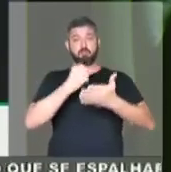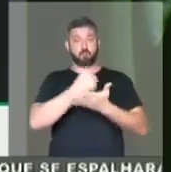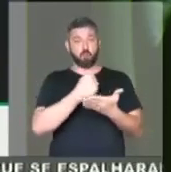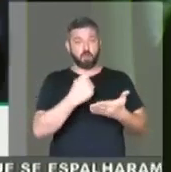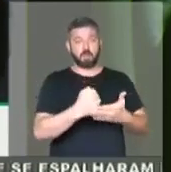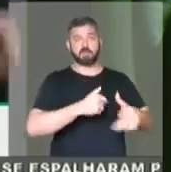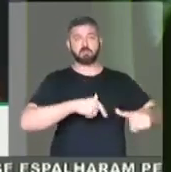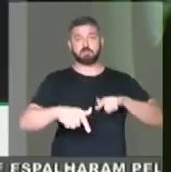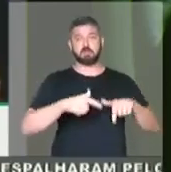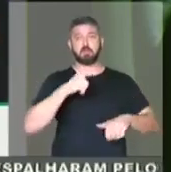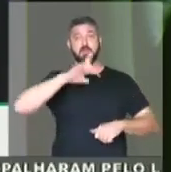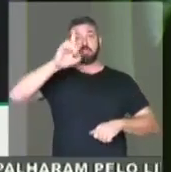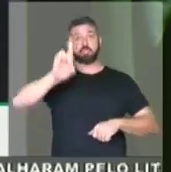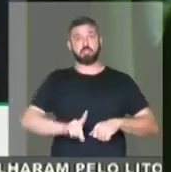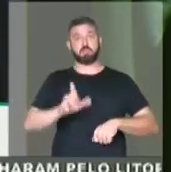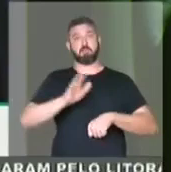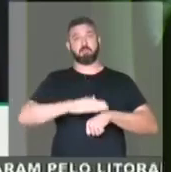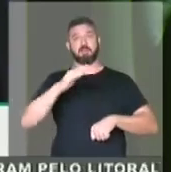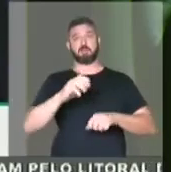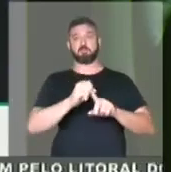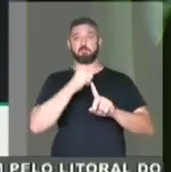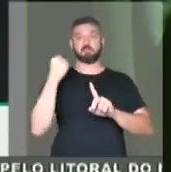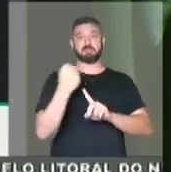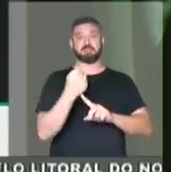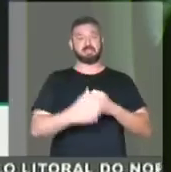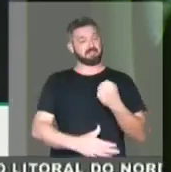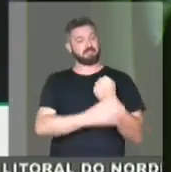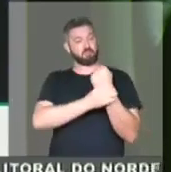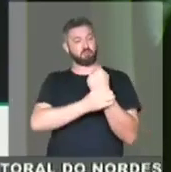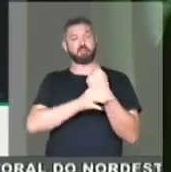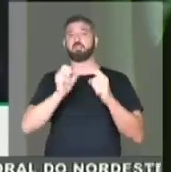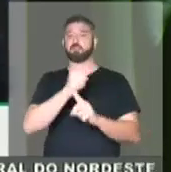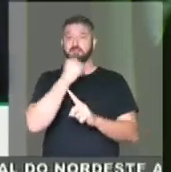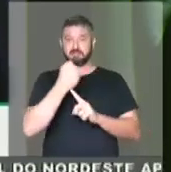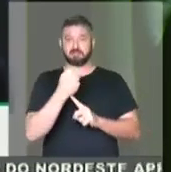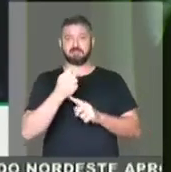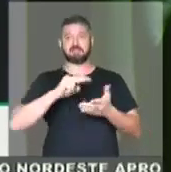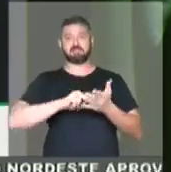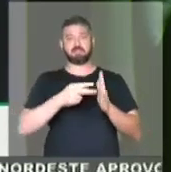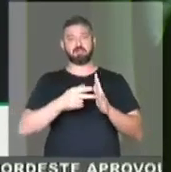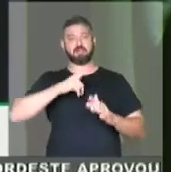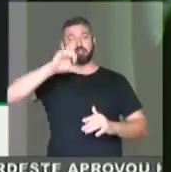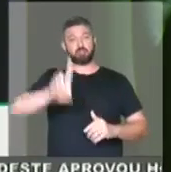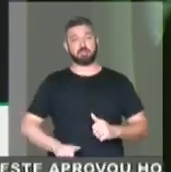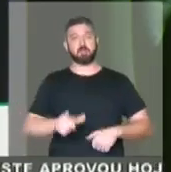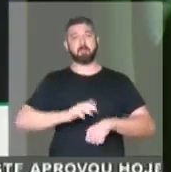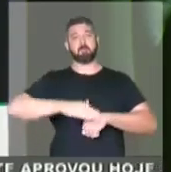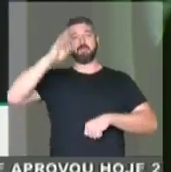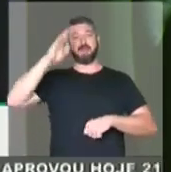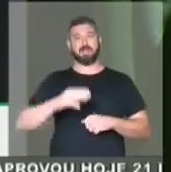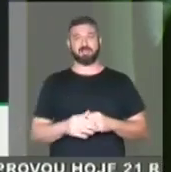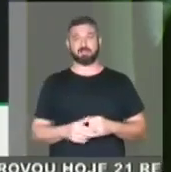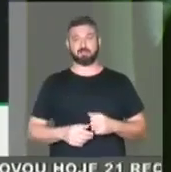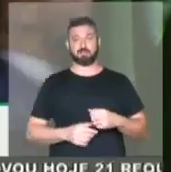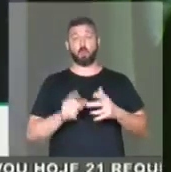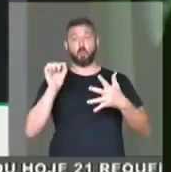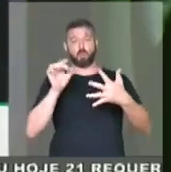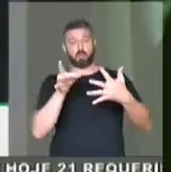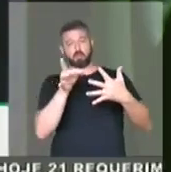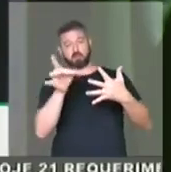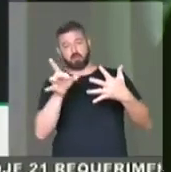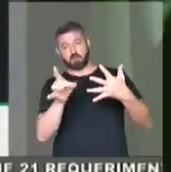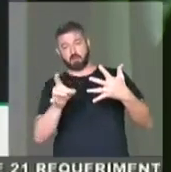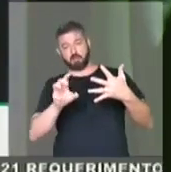emprego e que gera mais direitos. Uma sociedade segura é uma sociedade que tem mais direitos. Os pontos retirados